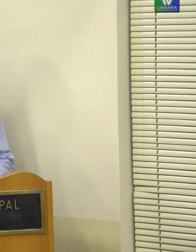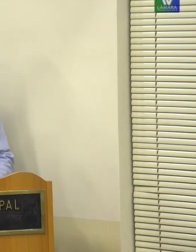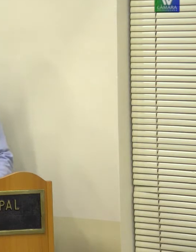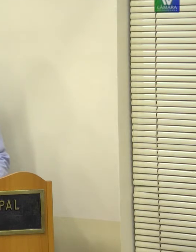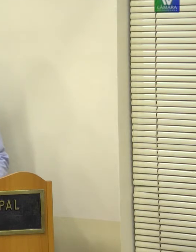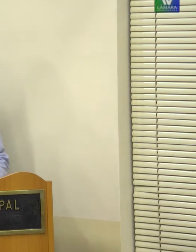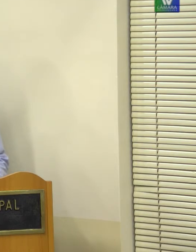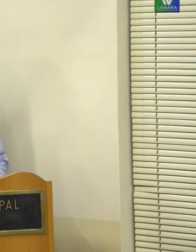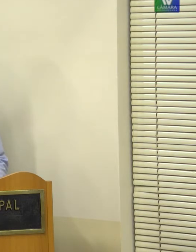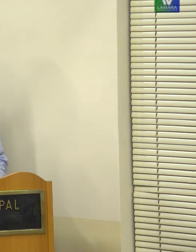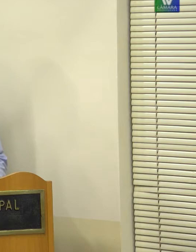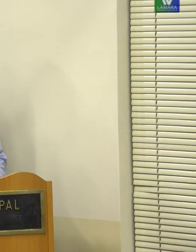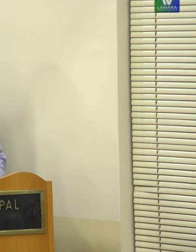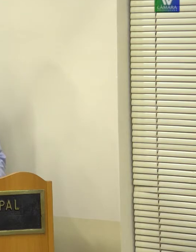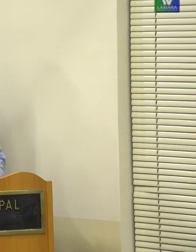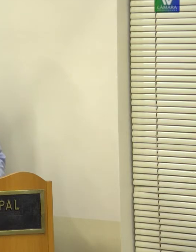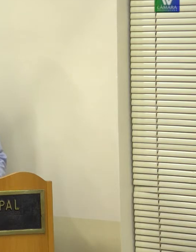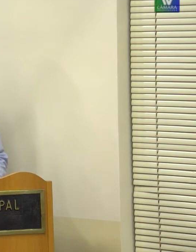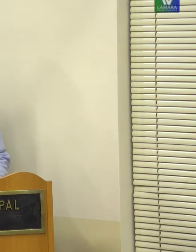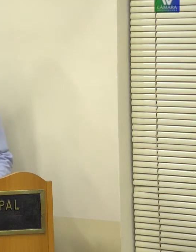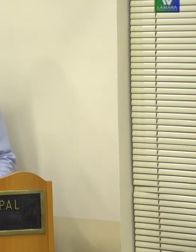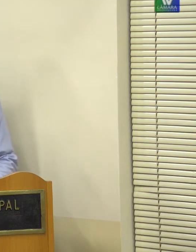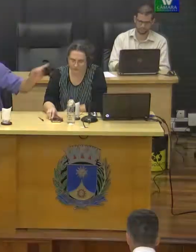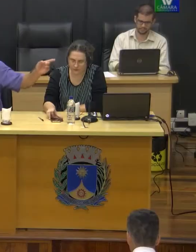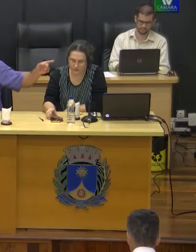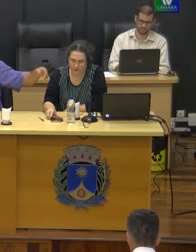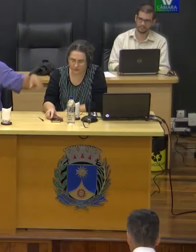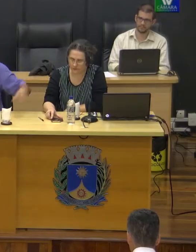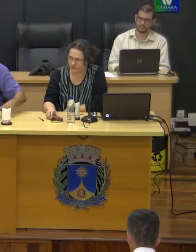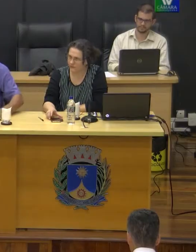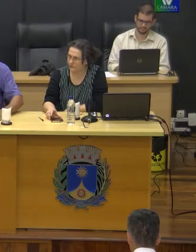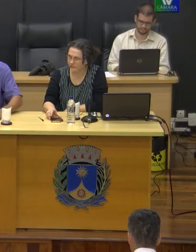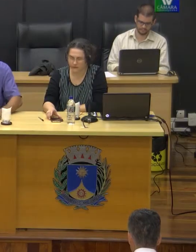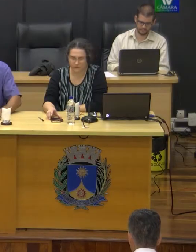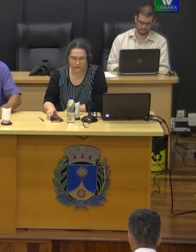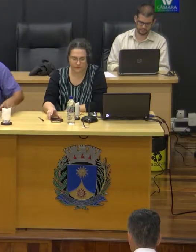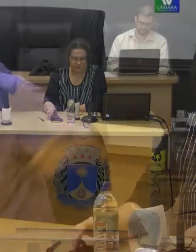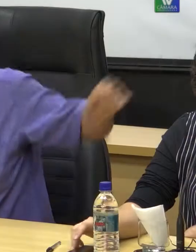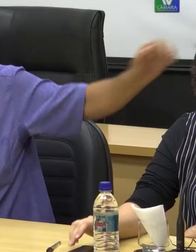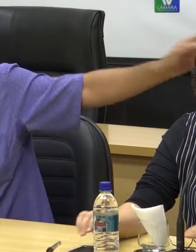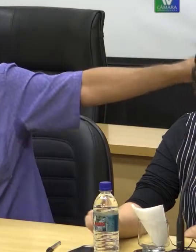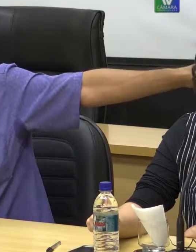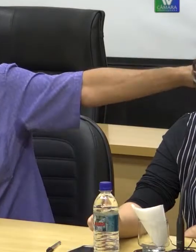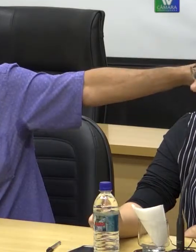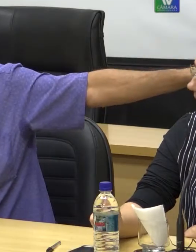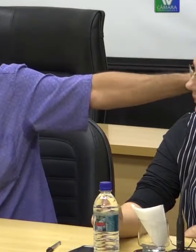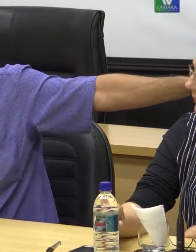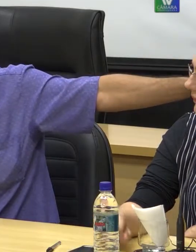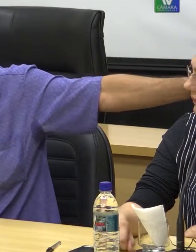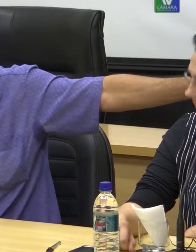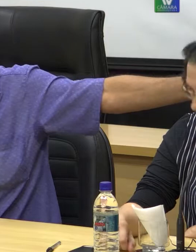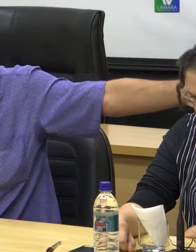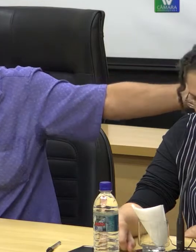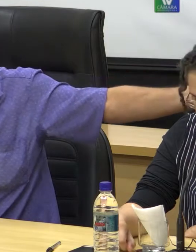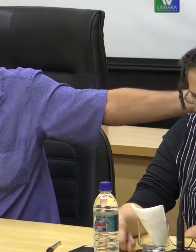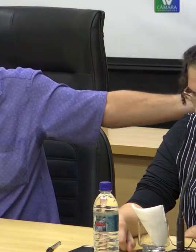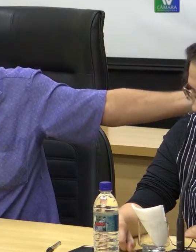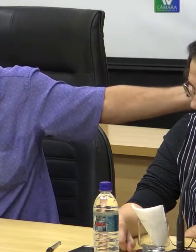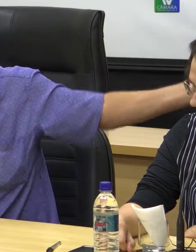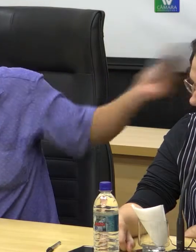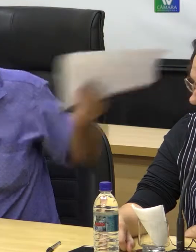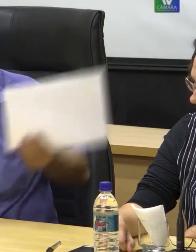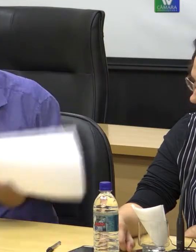pública, com a palavra, vereador Édio Lopes. Boa noite a todos, boa noite a todas.